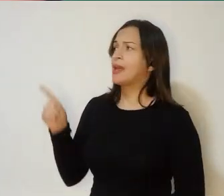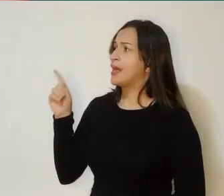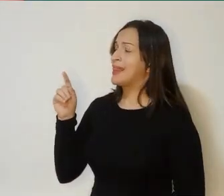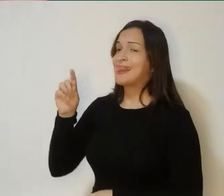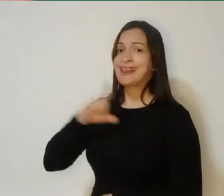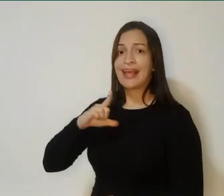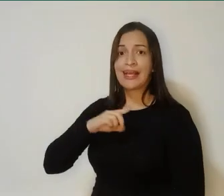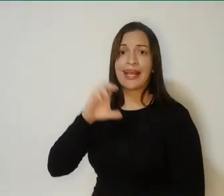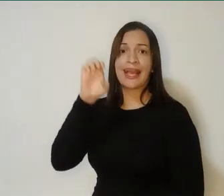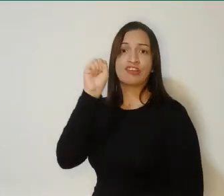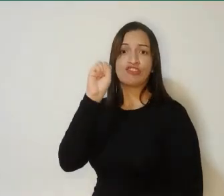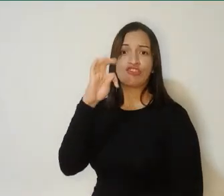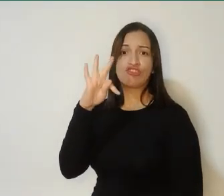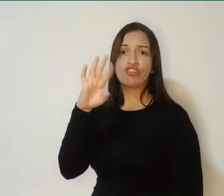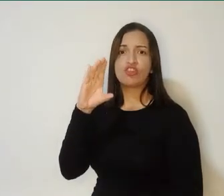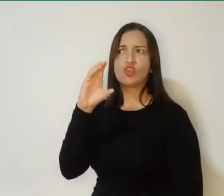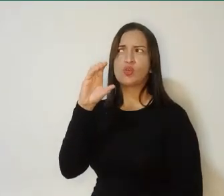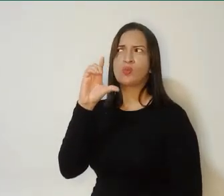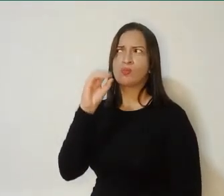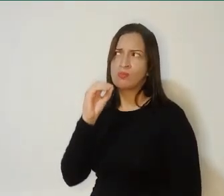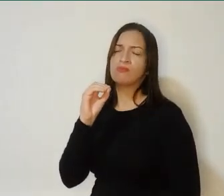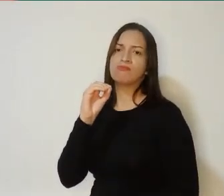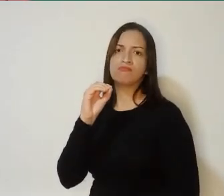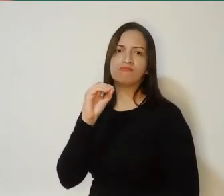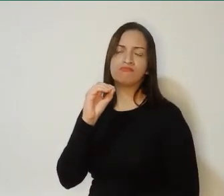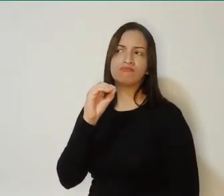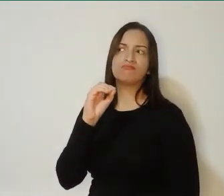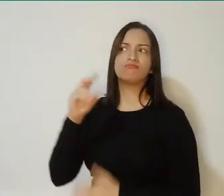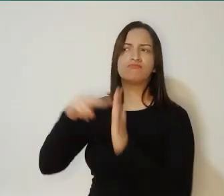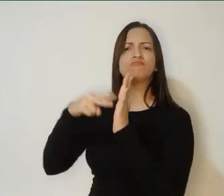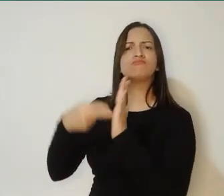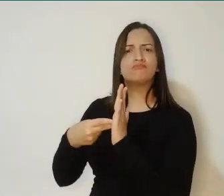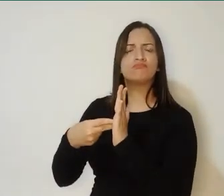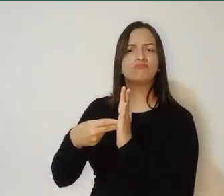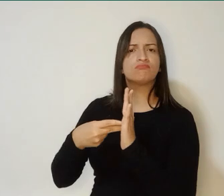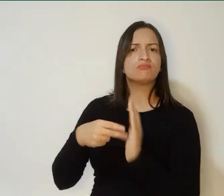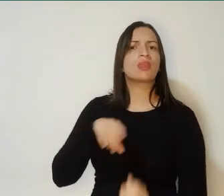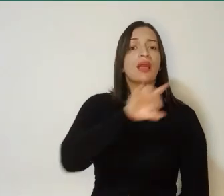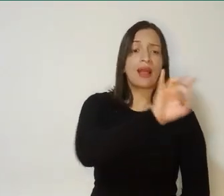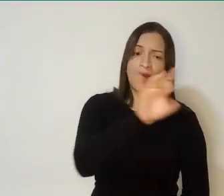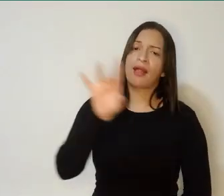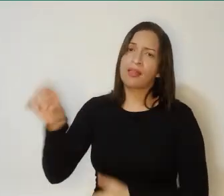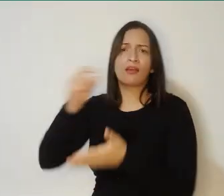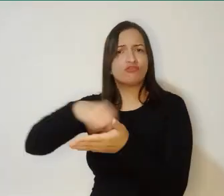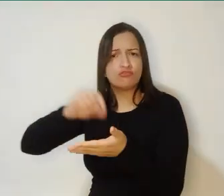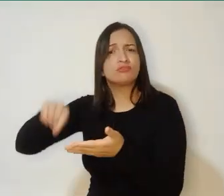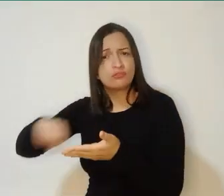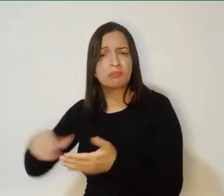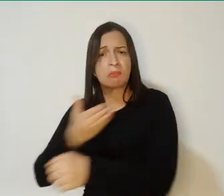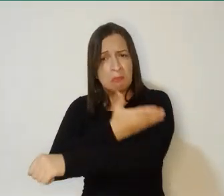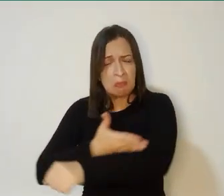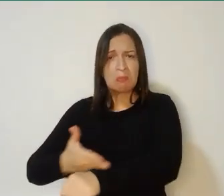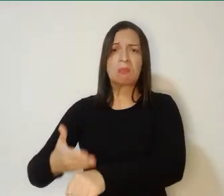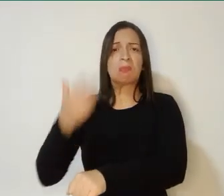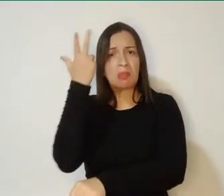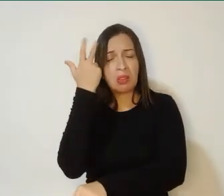ele é carregado de estilística, ele é carregado de estilo. Isso significa que cada escritor tem o